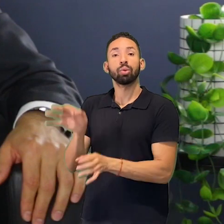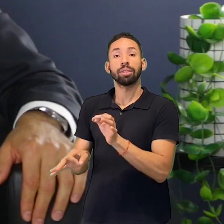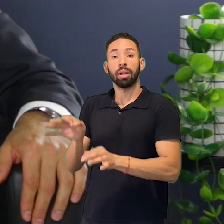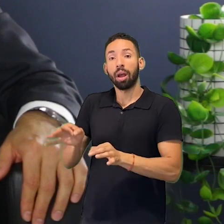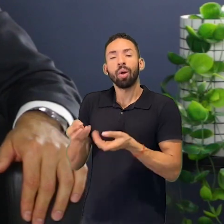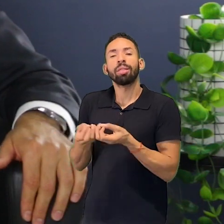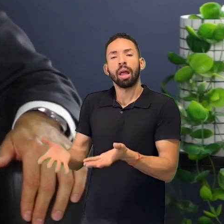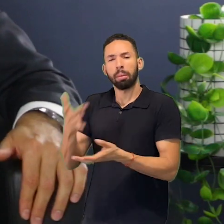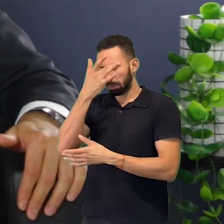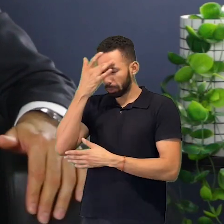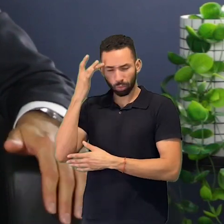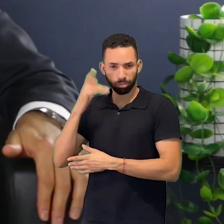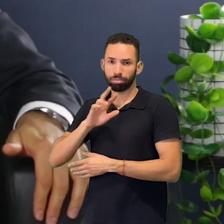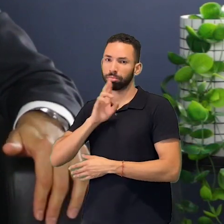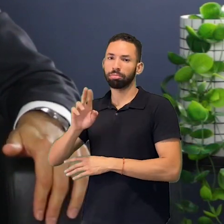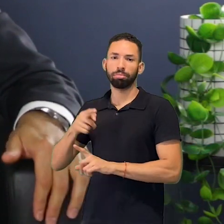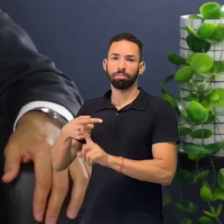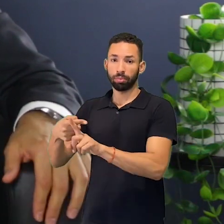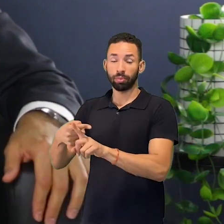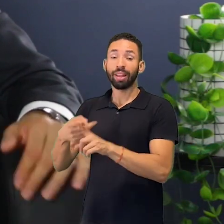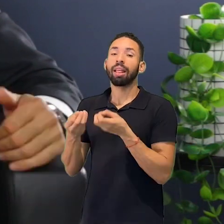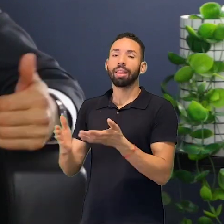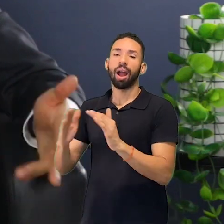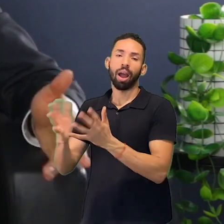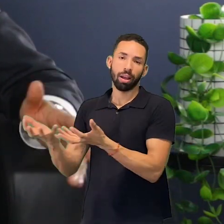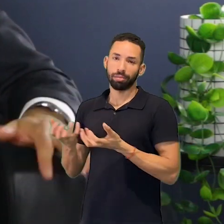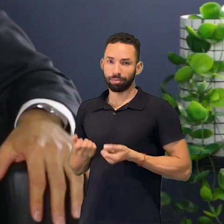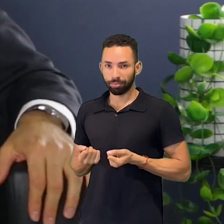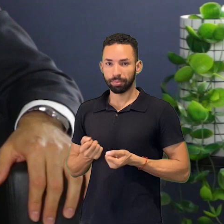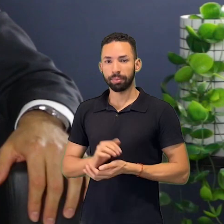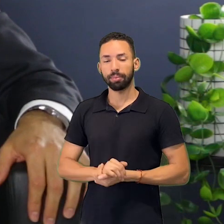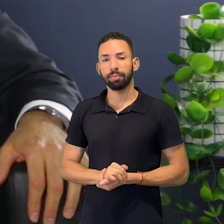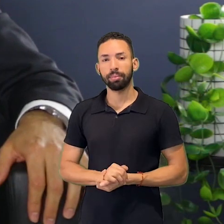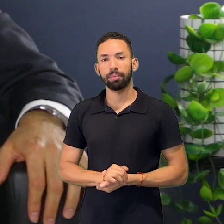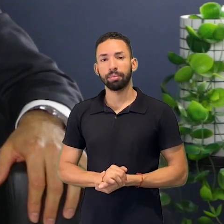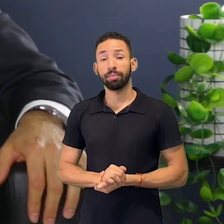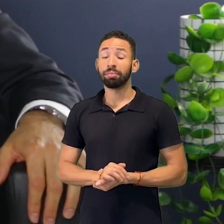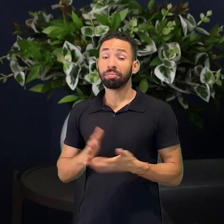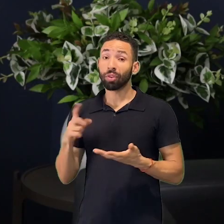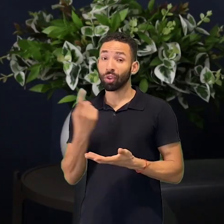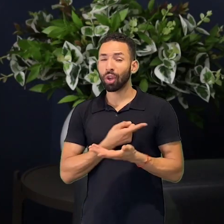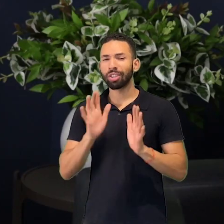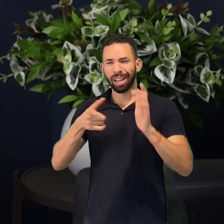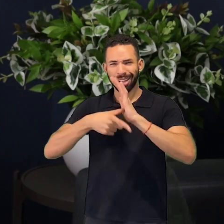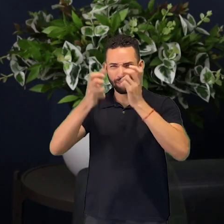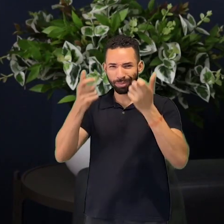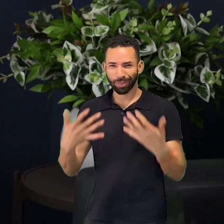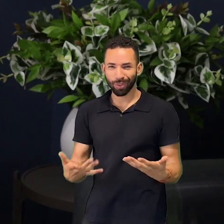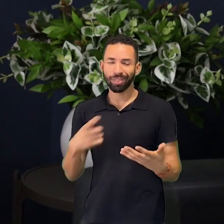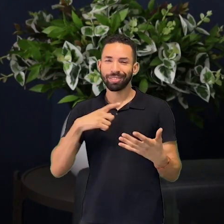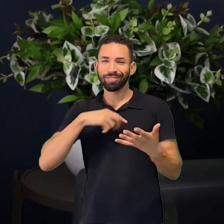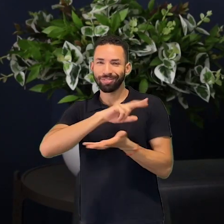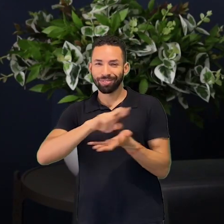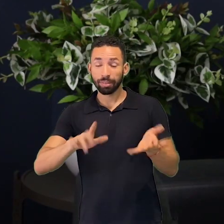ação judicial favorável, né, decisão judicial favorável, para que seja fornecida a residência inclusiva. Felipe, a gente já falou